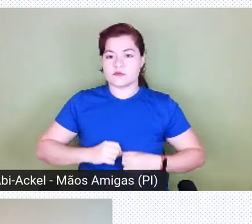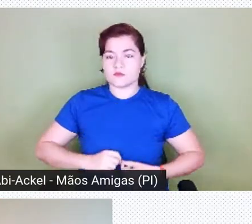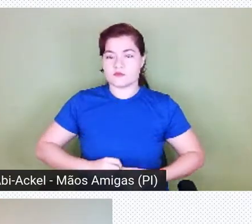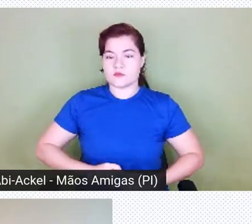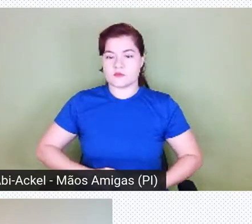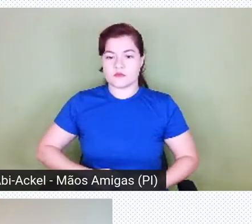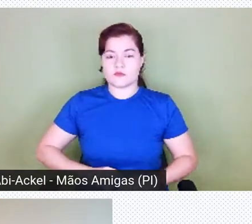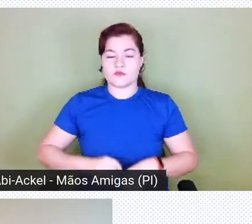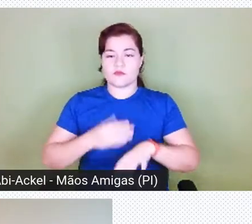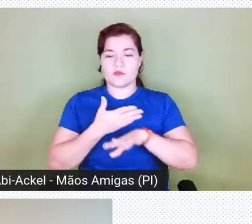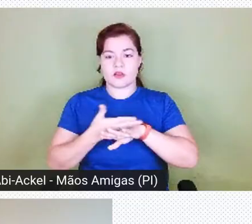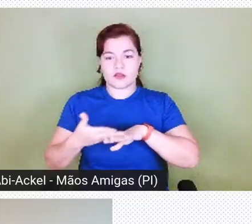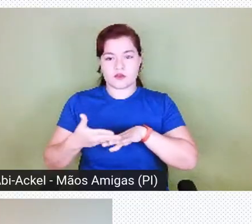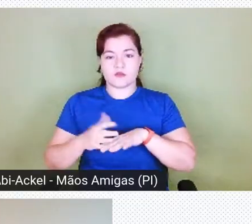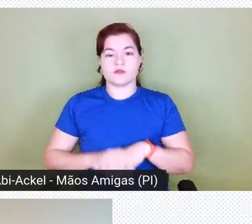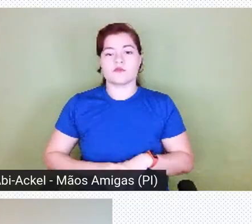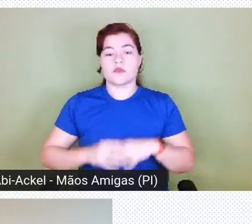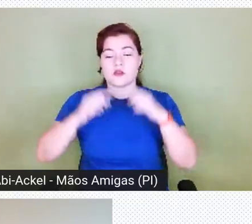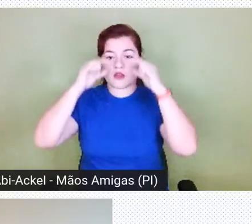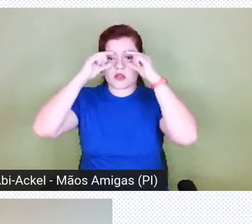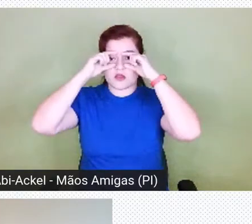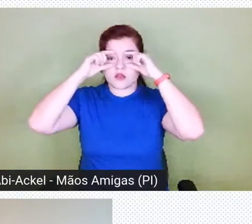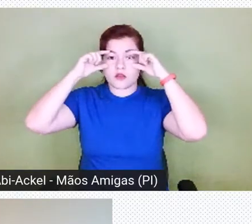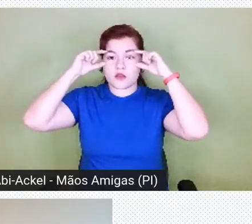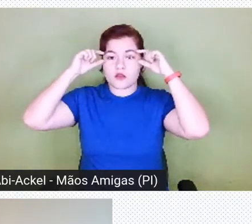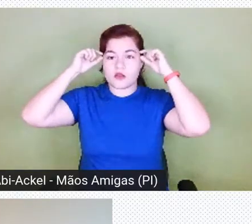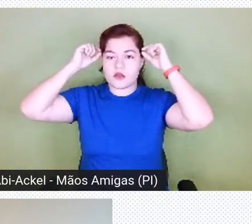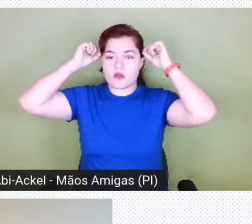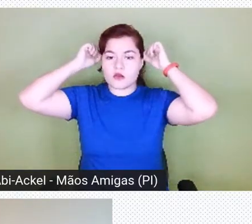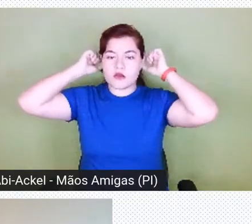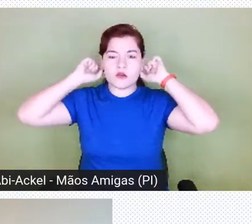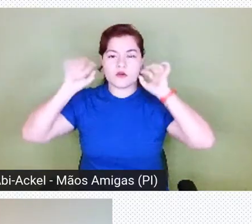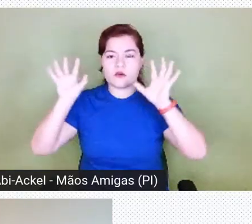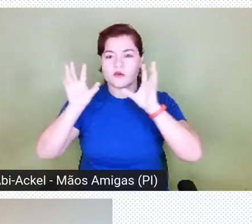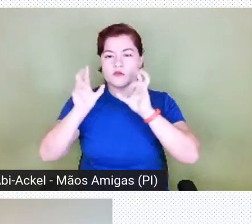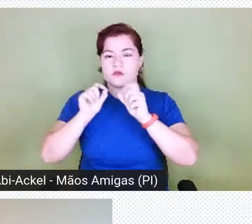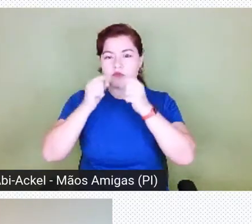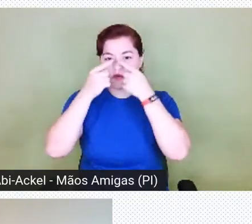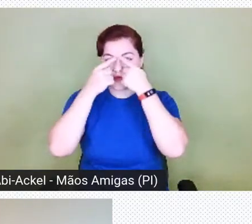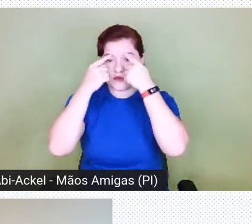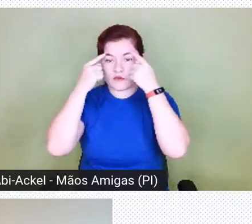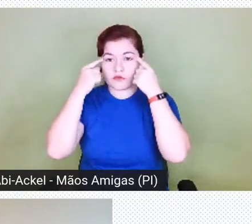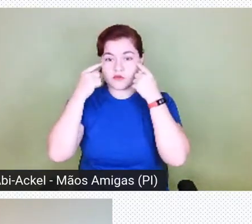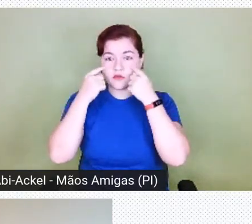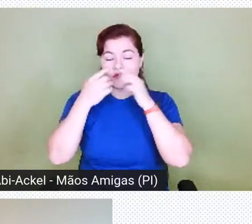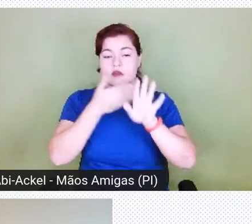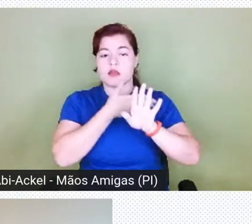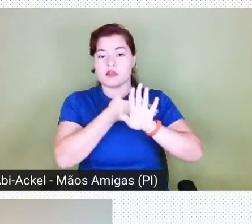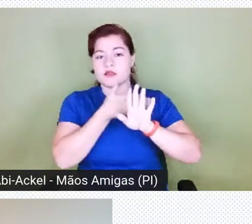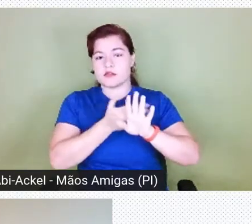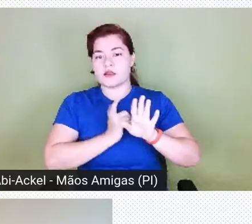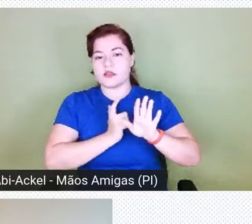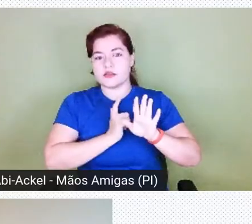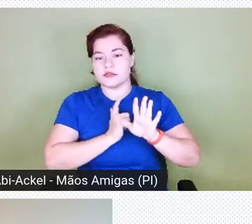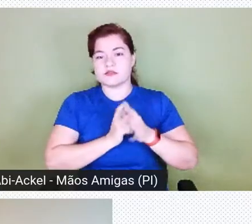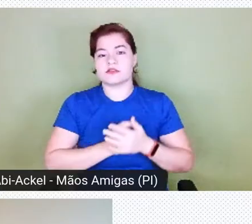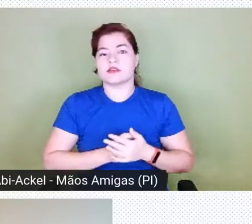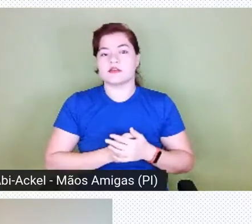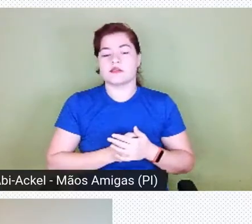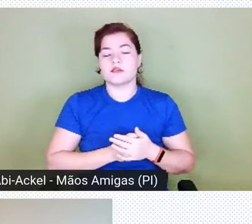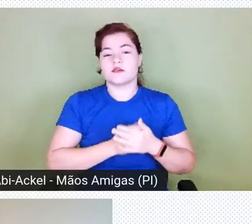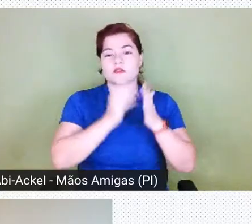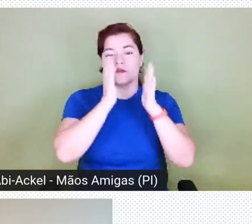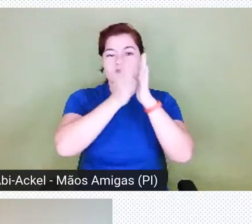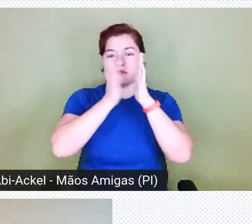branco, óculos com aros escuros. Por trás de mim temos uma estante